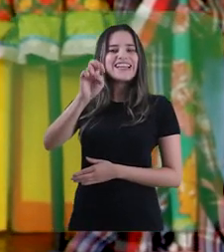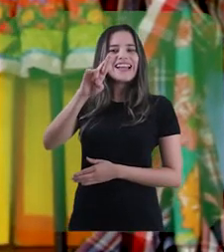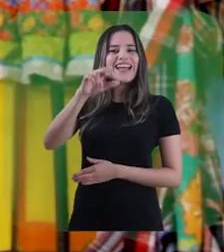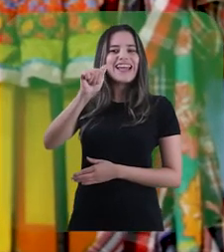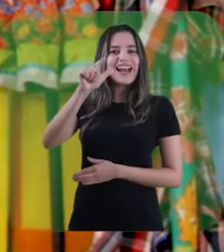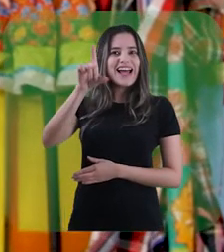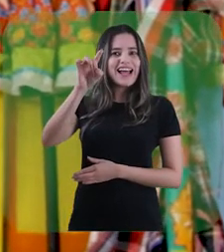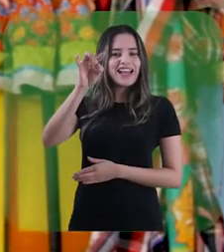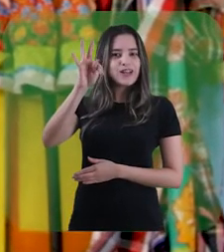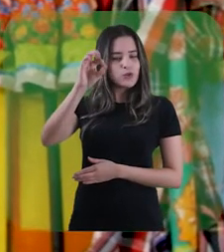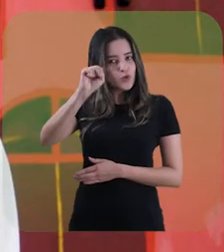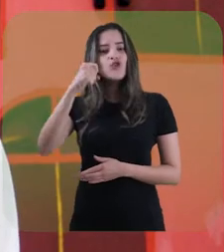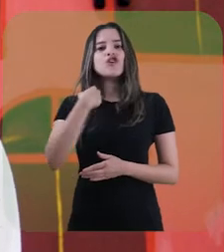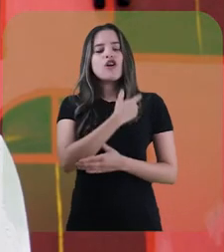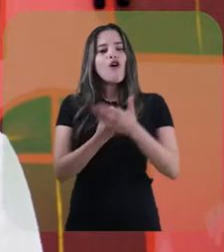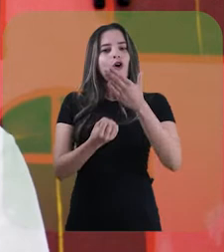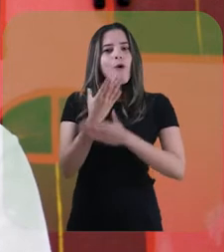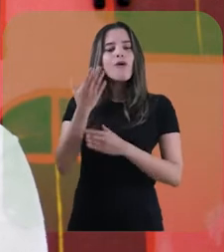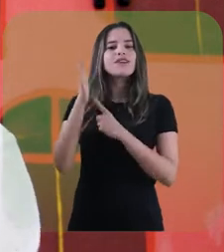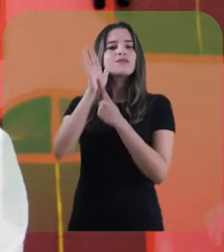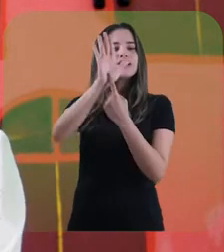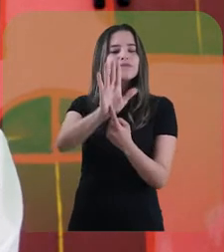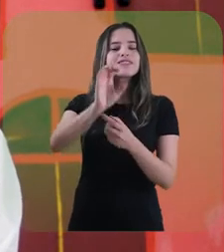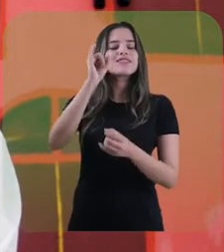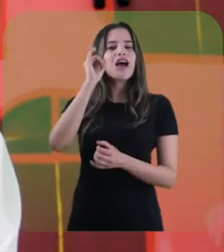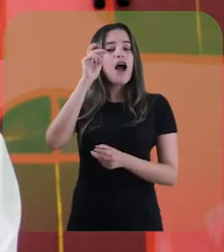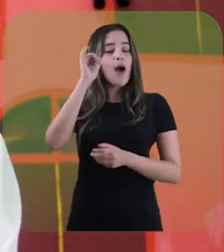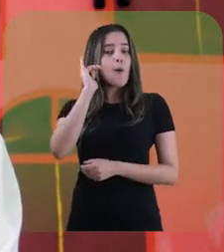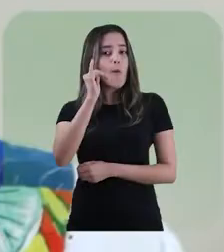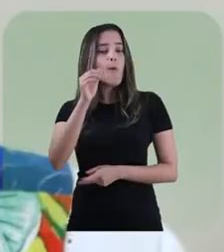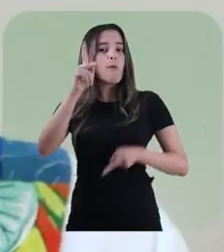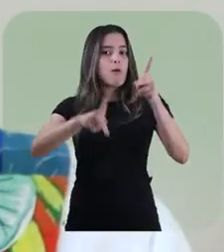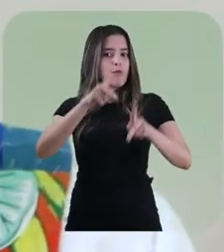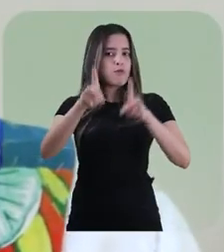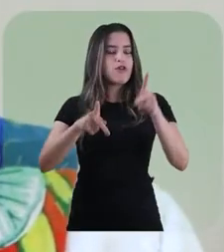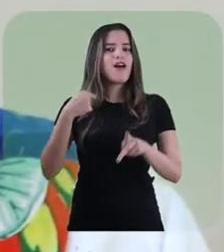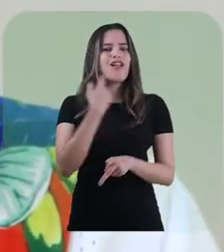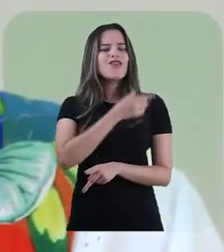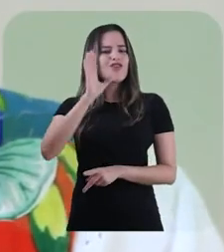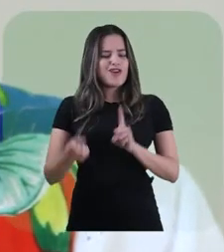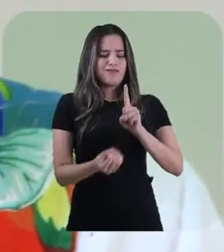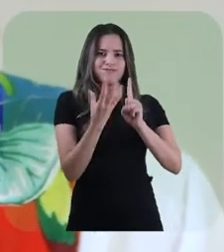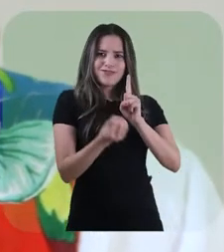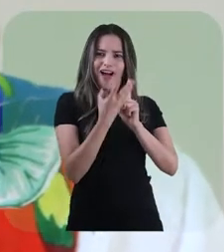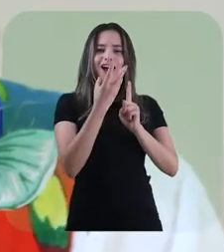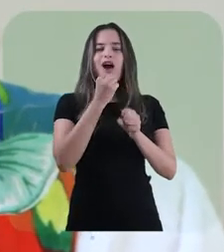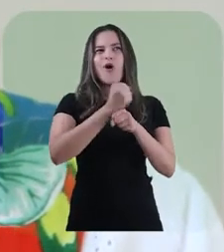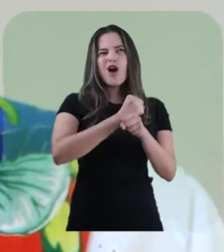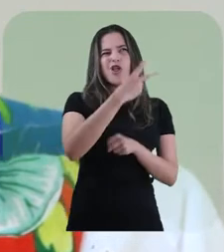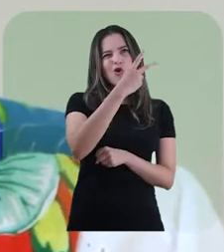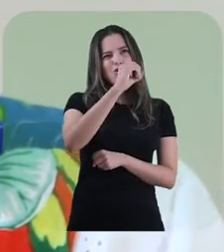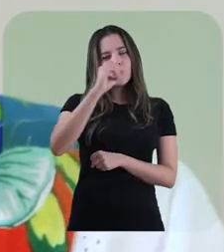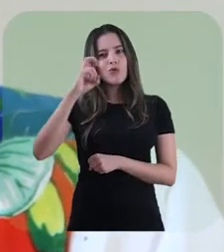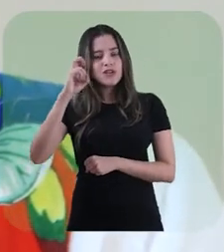literário para fazer 10 anos Oi e a gente utilizou essa cantiga nas apresentações acho que deixa eu entrei aqui a gente fazer sarau